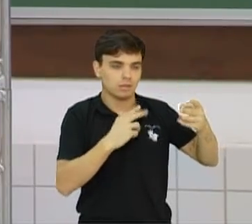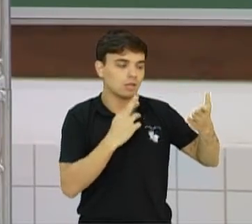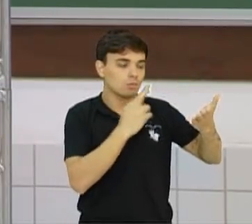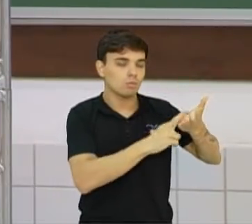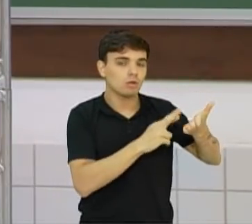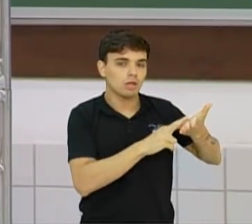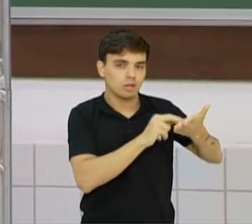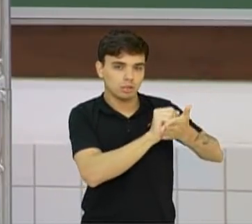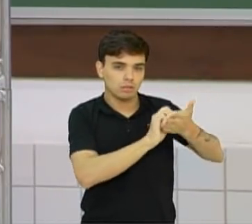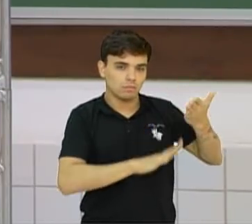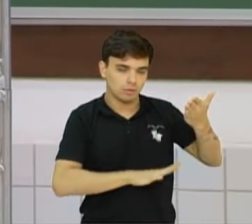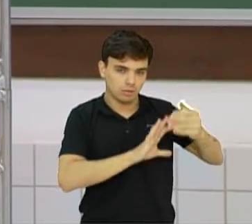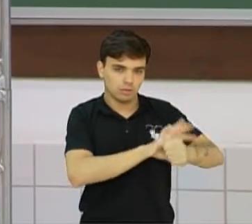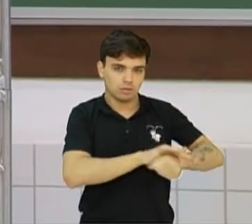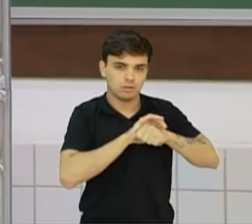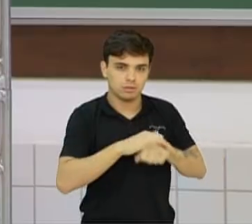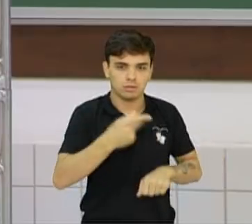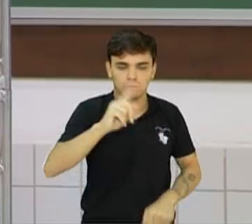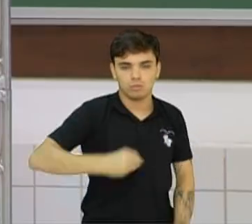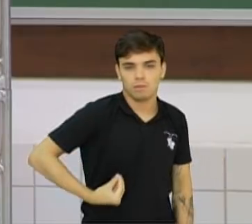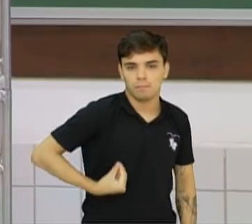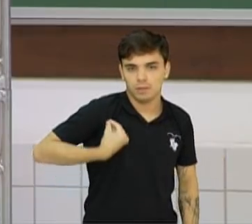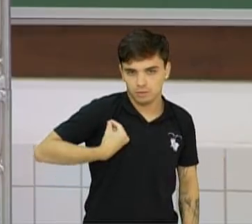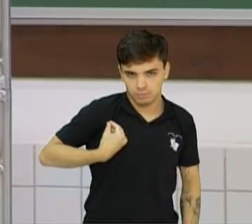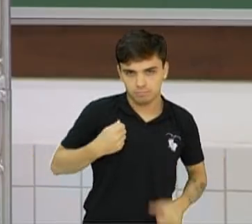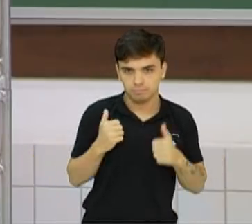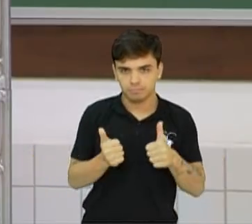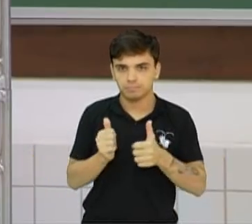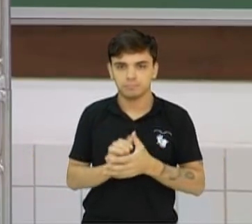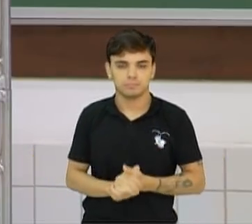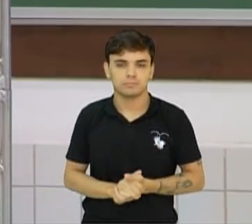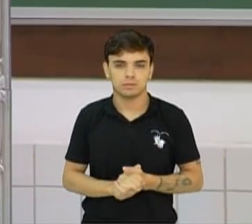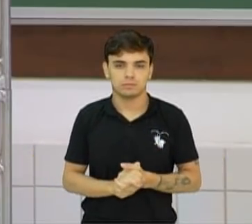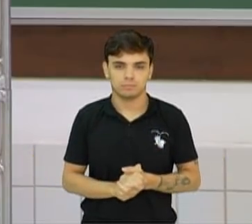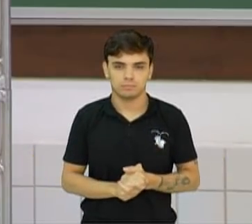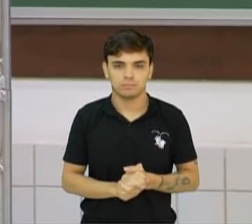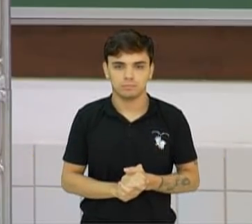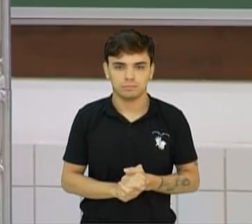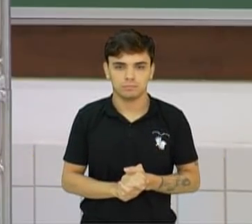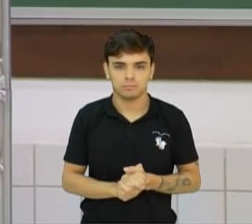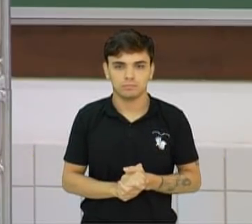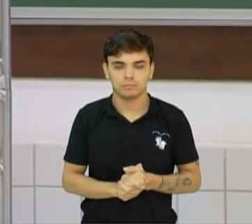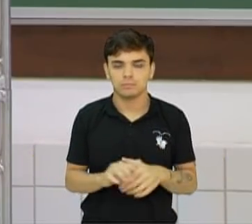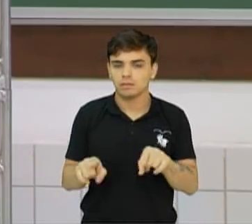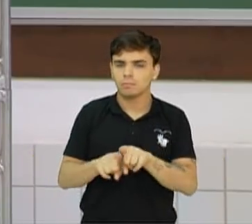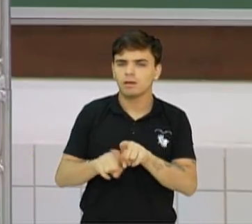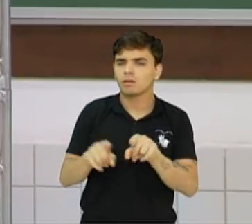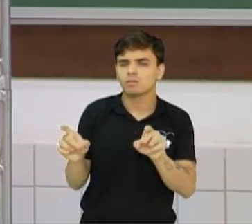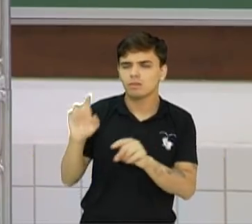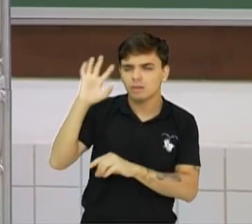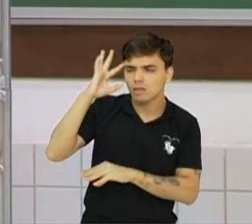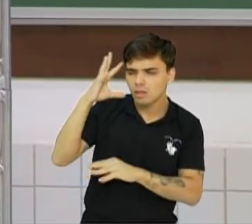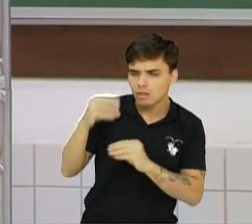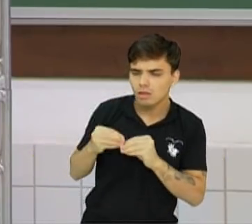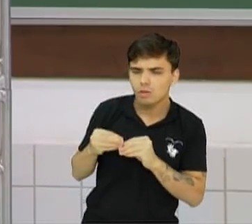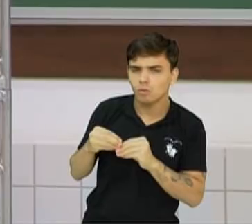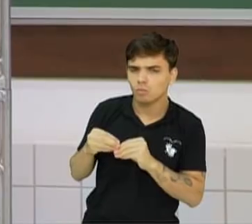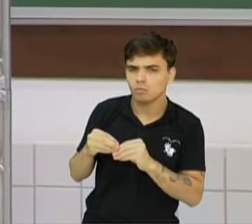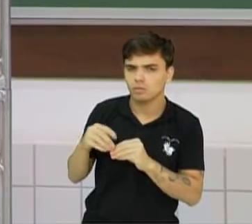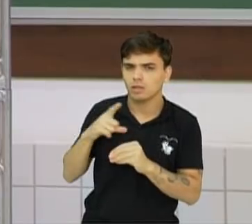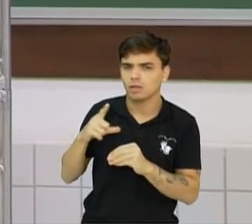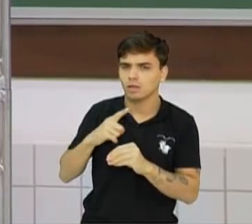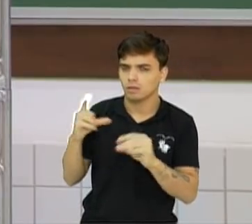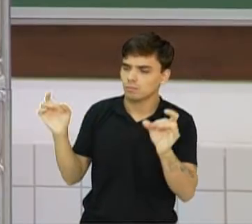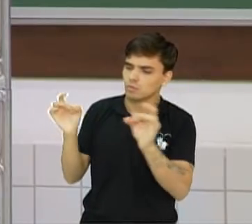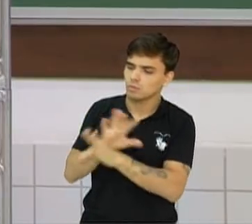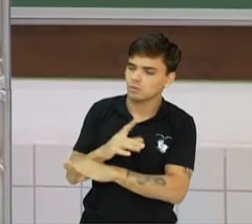sua atividade e marca como concluída. Não esquece disso, senão ela vai voltar para você fazer. Não entendeu? Manda uma mensagem lá para sua teacher